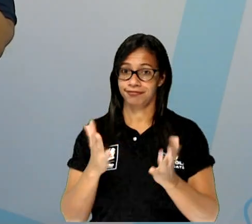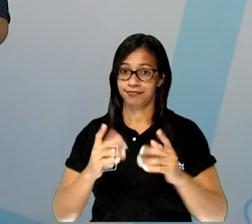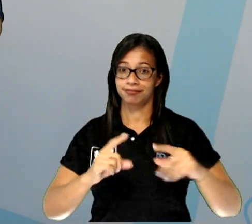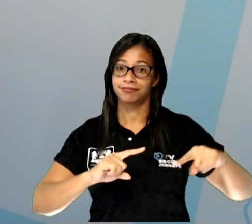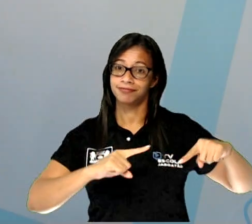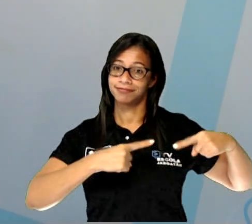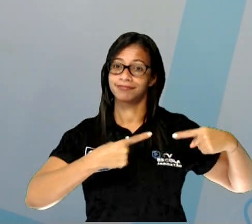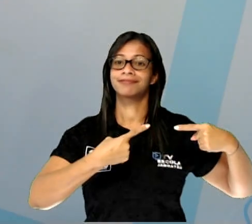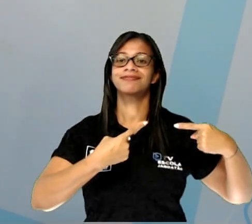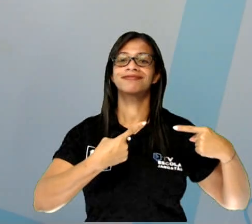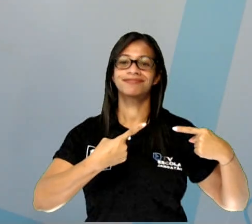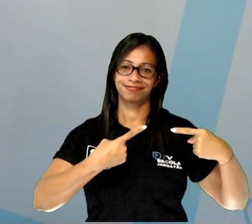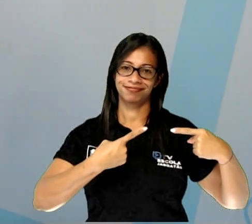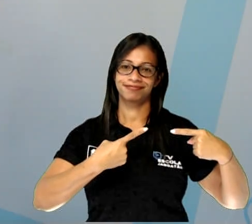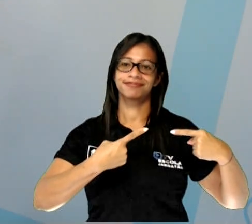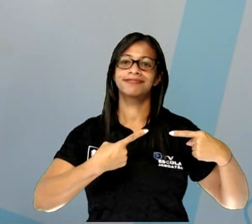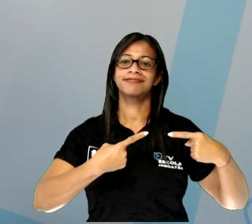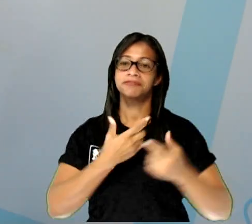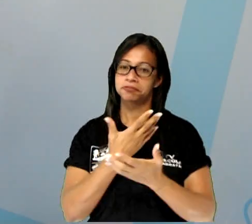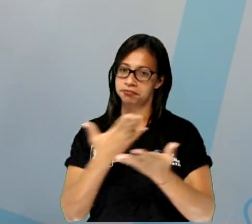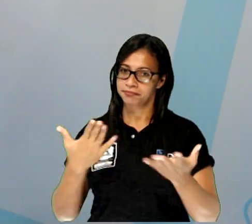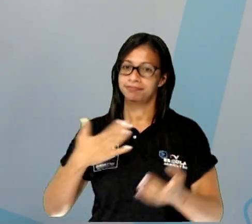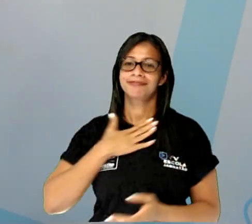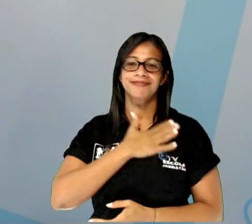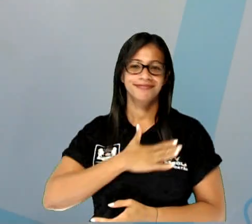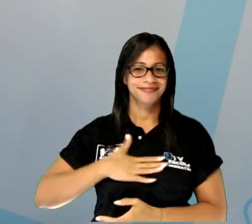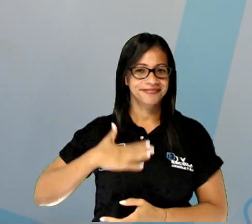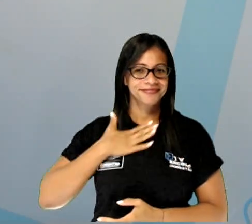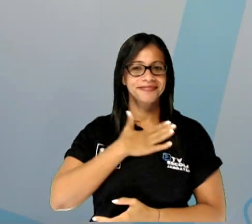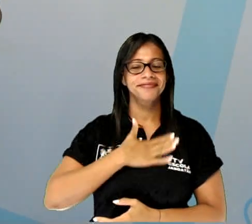desafio que vocês vão gostar.